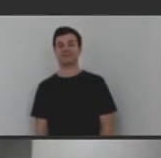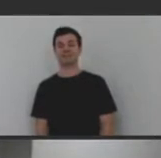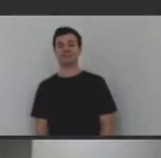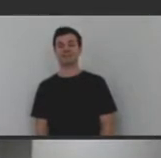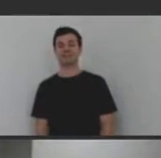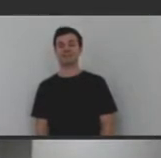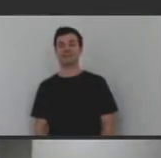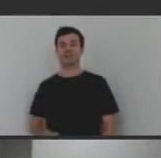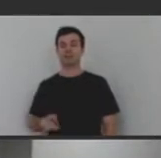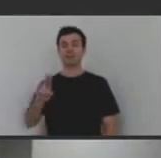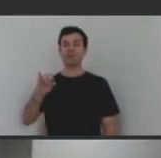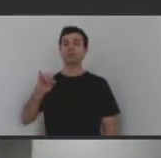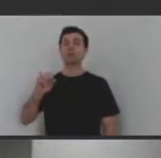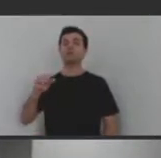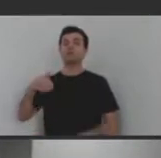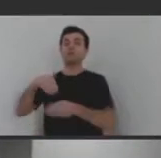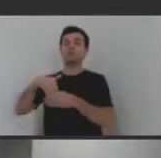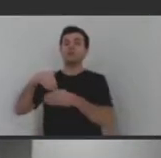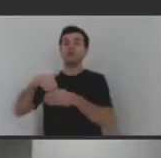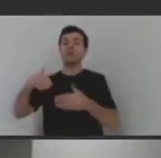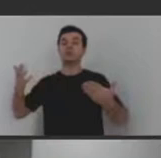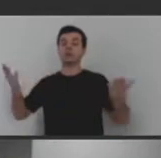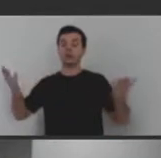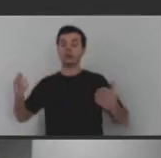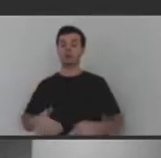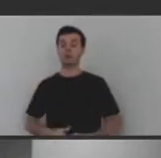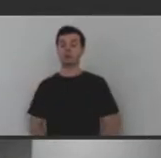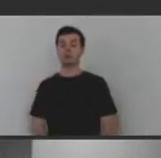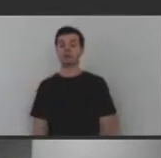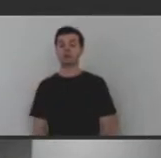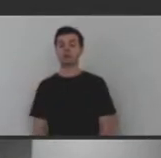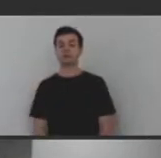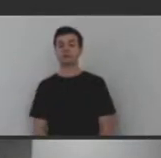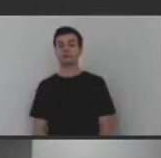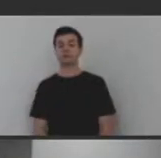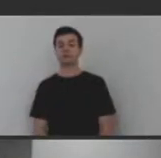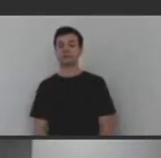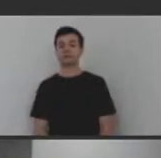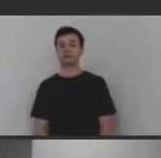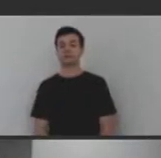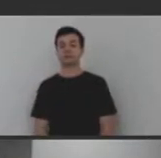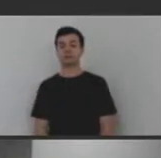Vereador Ulisses, o voto do senhor no parecer de Comissão de Finanças e Orçamento.